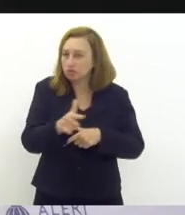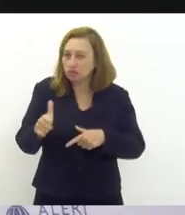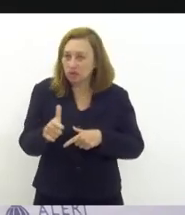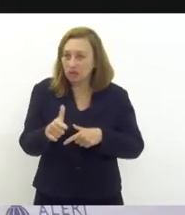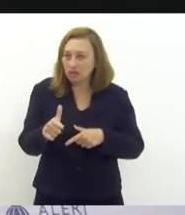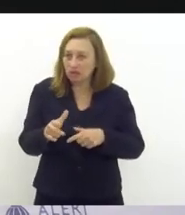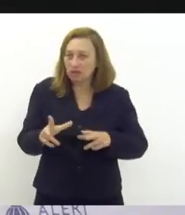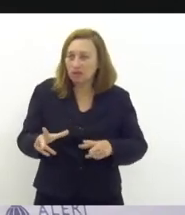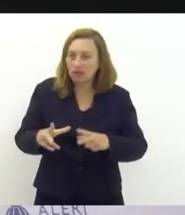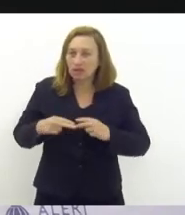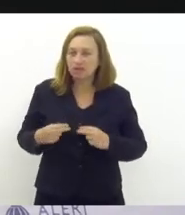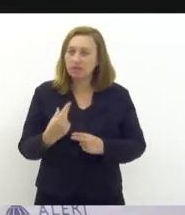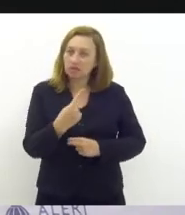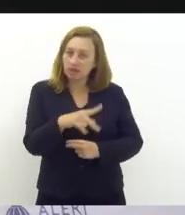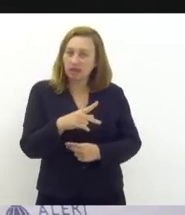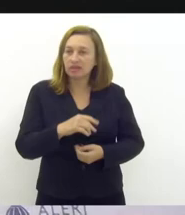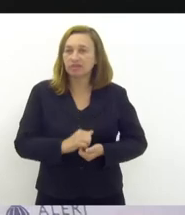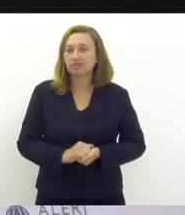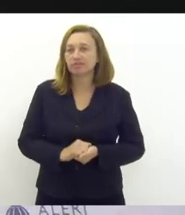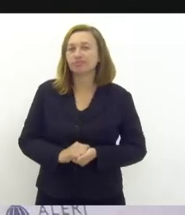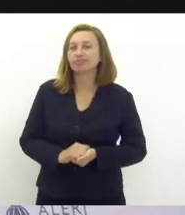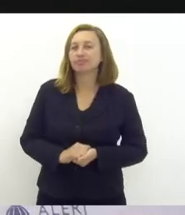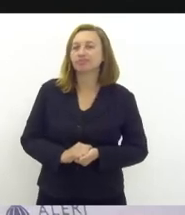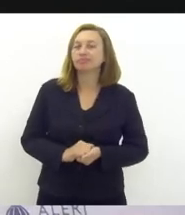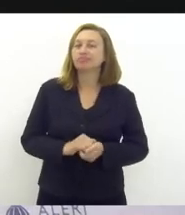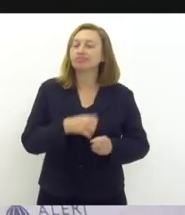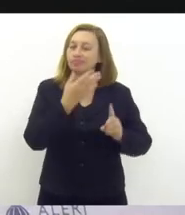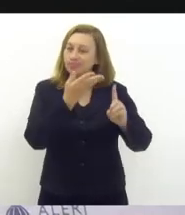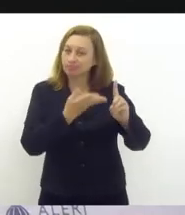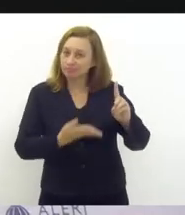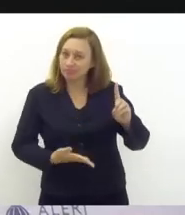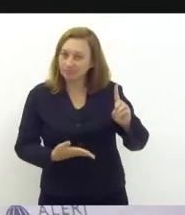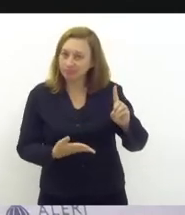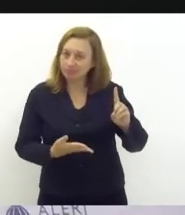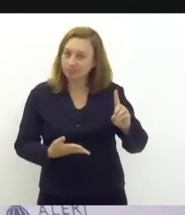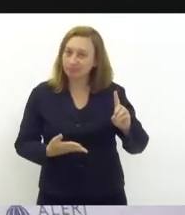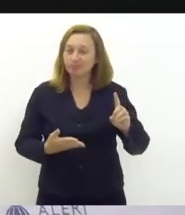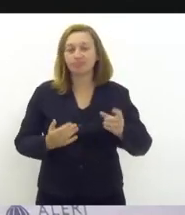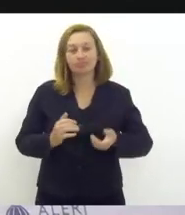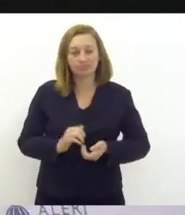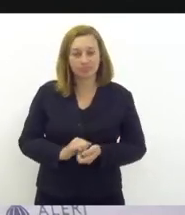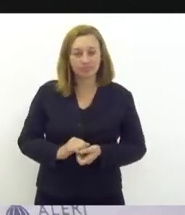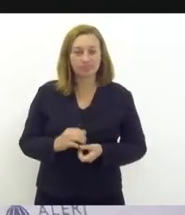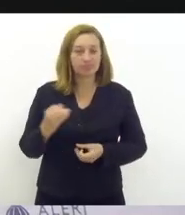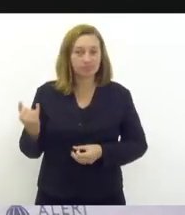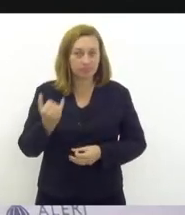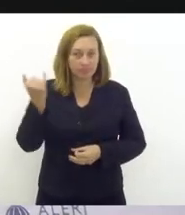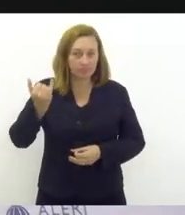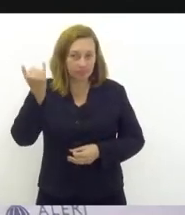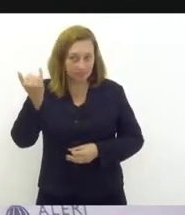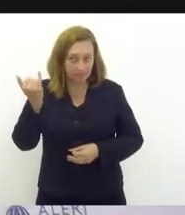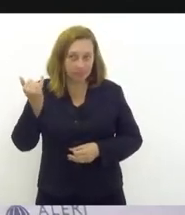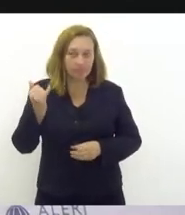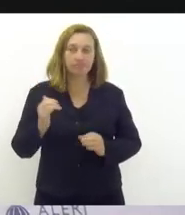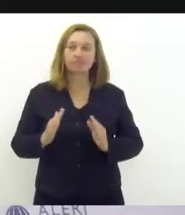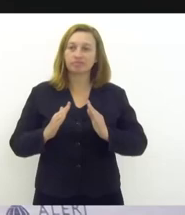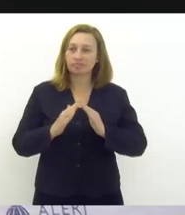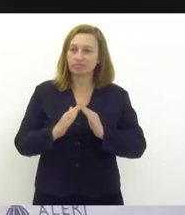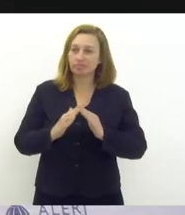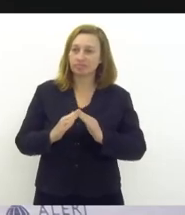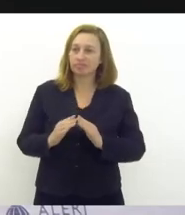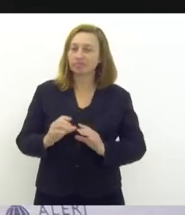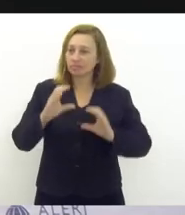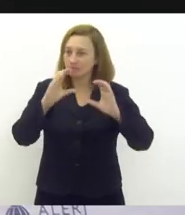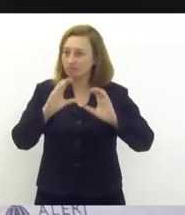do merecimento eh dessa essa homenagem né mais distinta homenagem dessa casa a a um cidadão